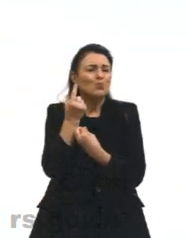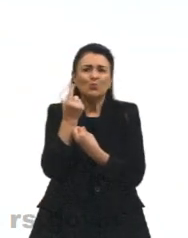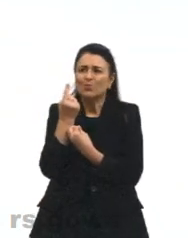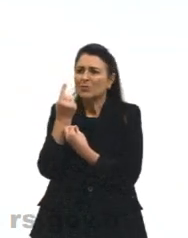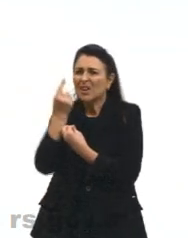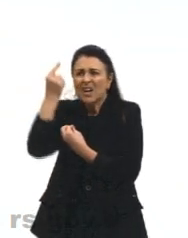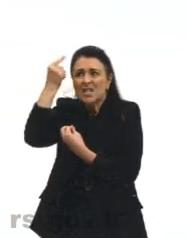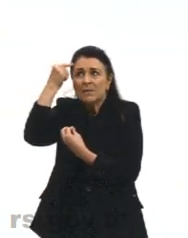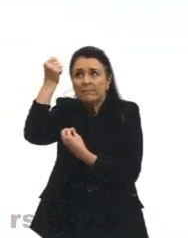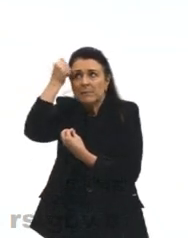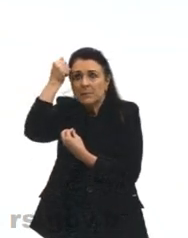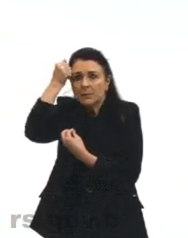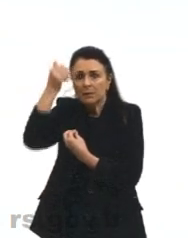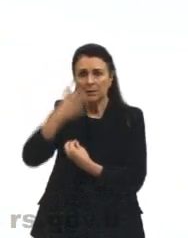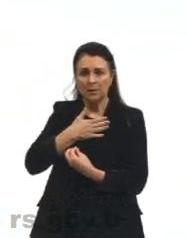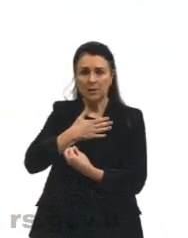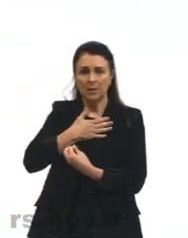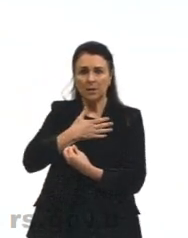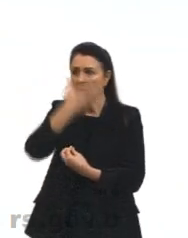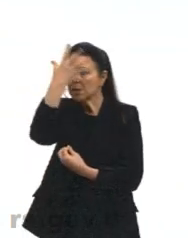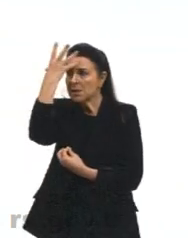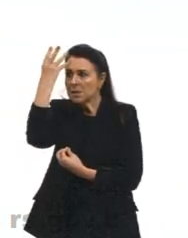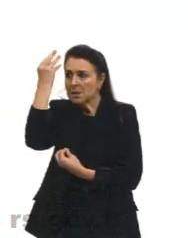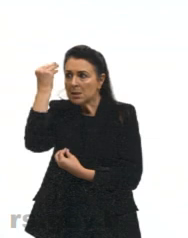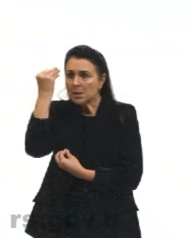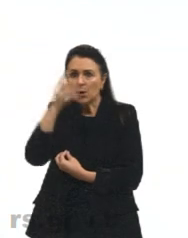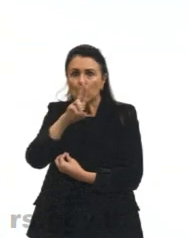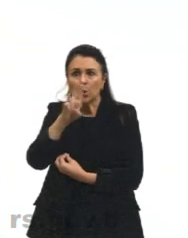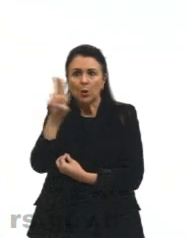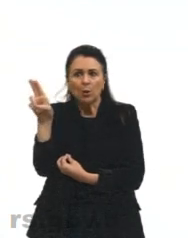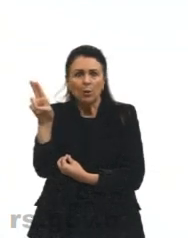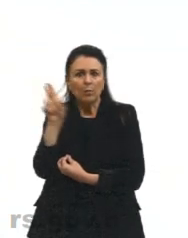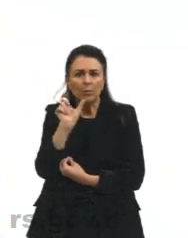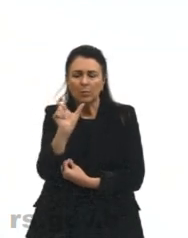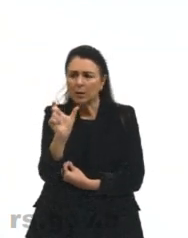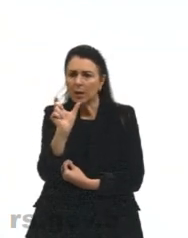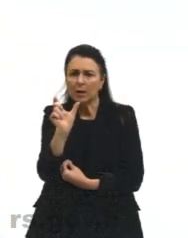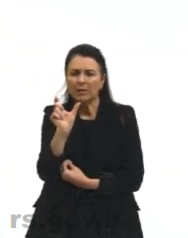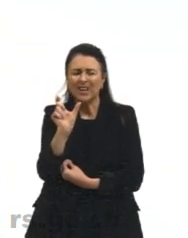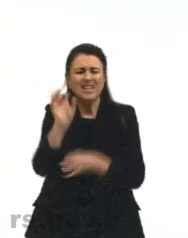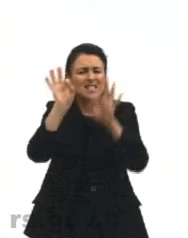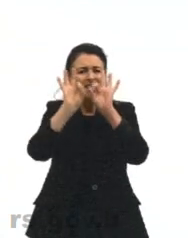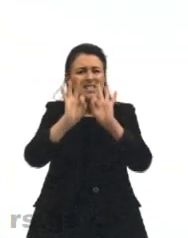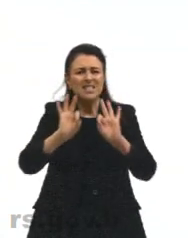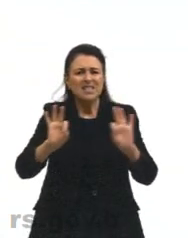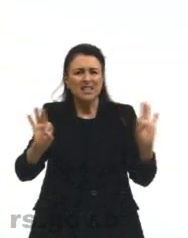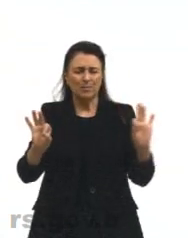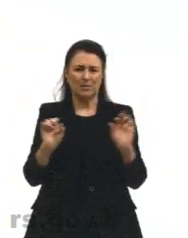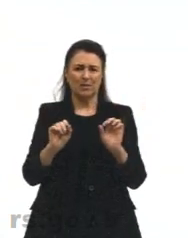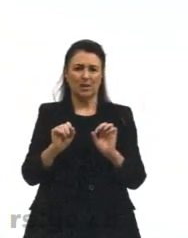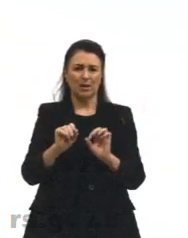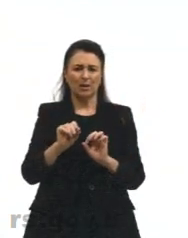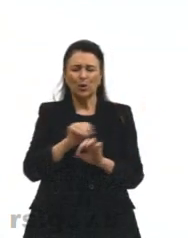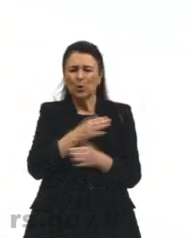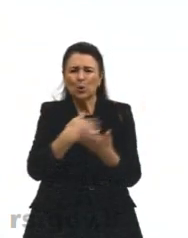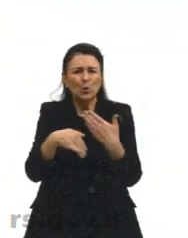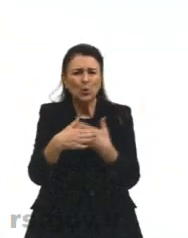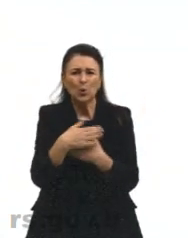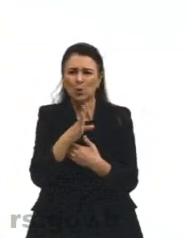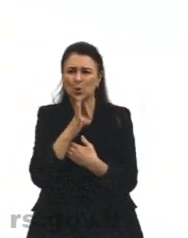cabeça minha a palavra Mística por completo é uma coisa simples conhecidíssima